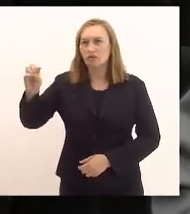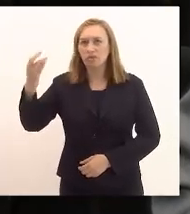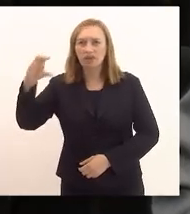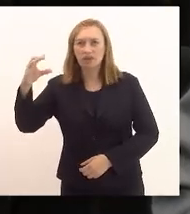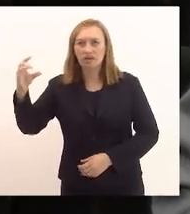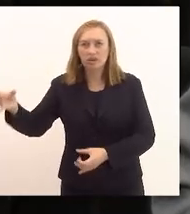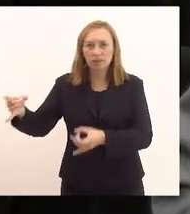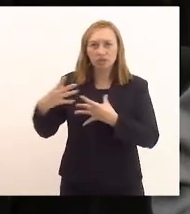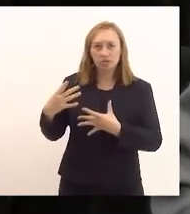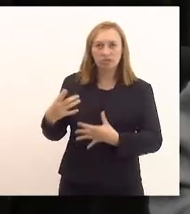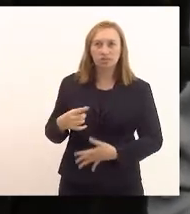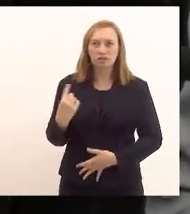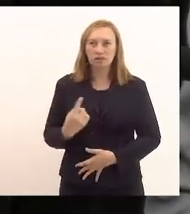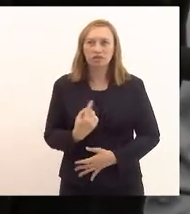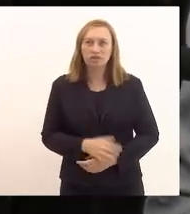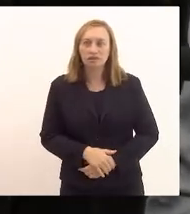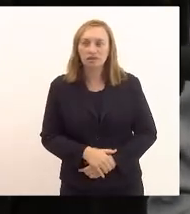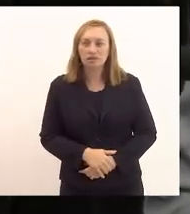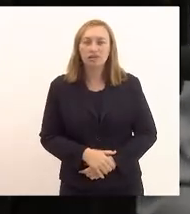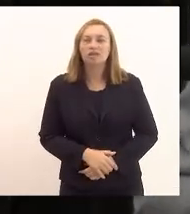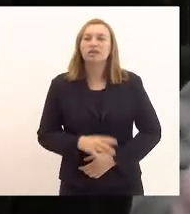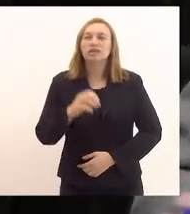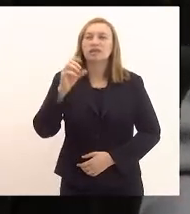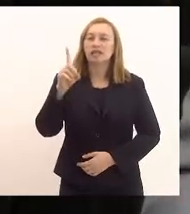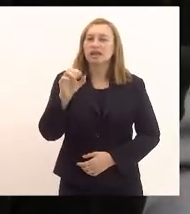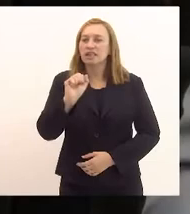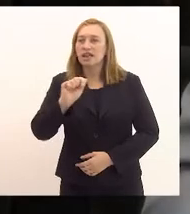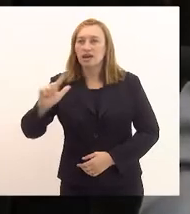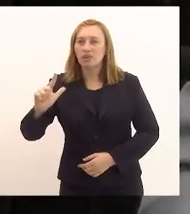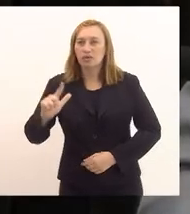deixou a gente Oi Daniel